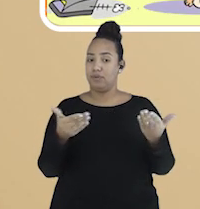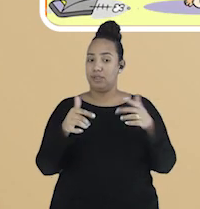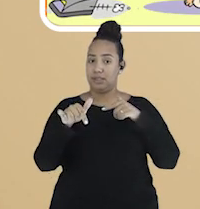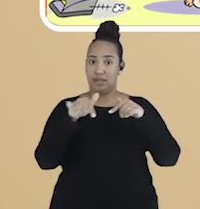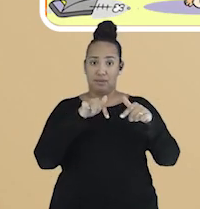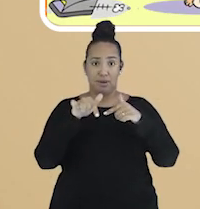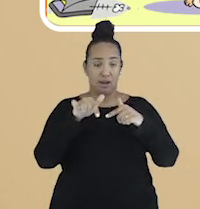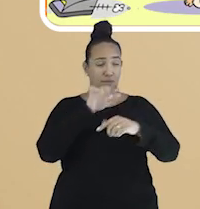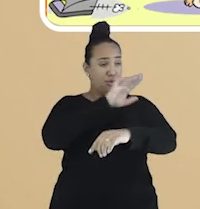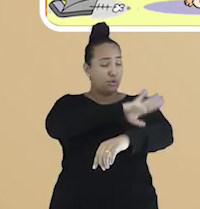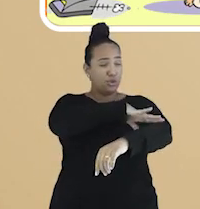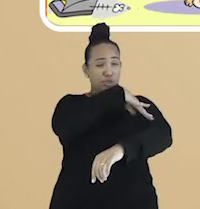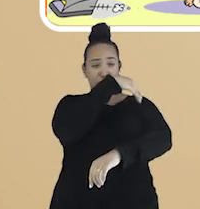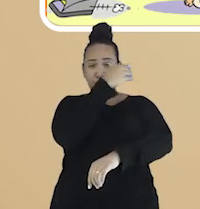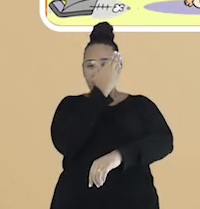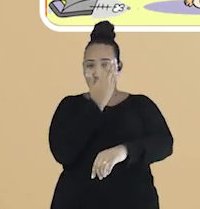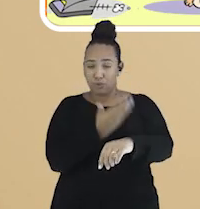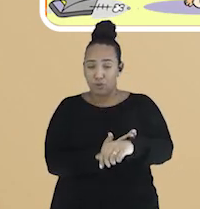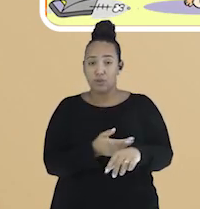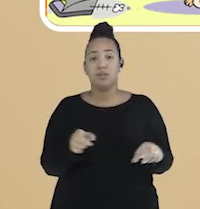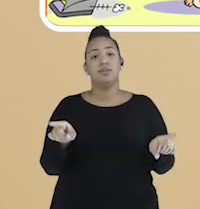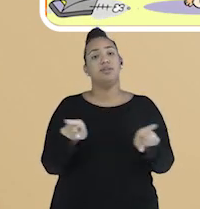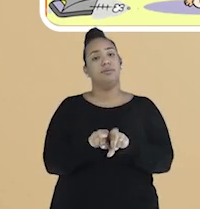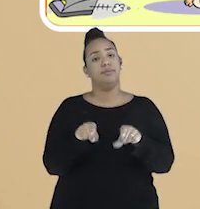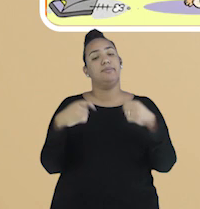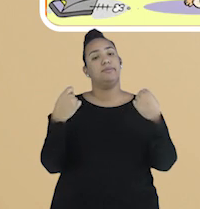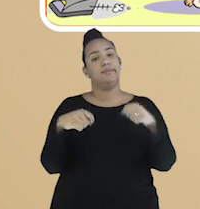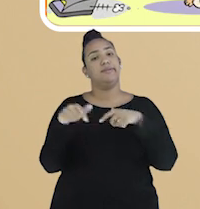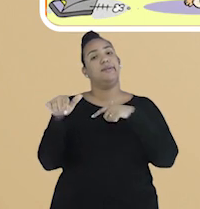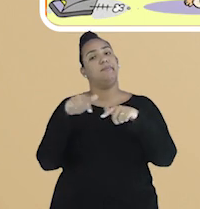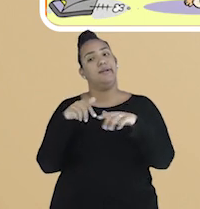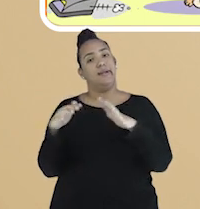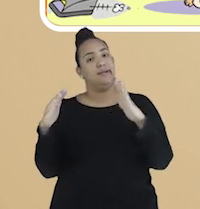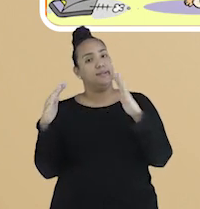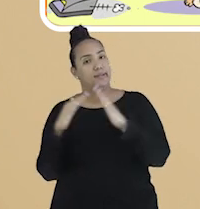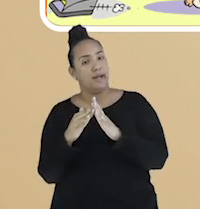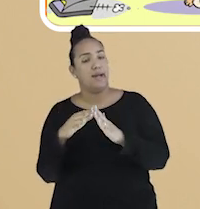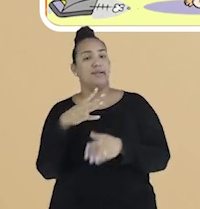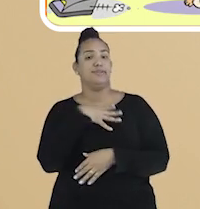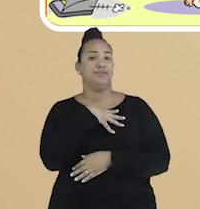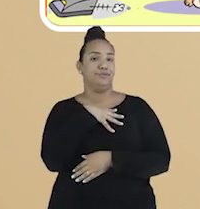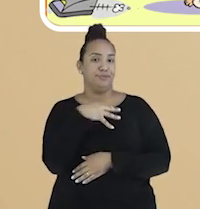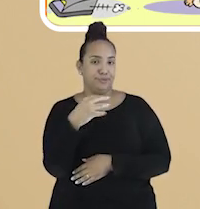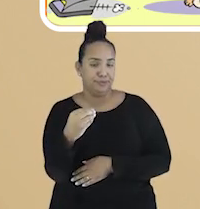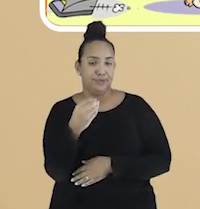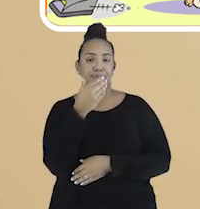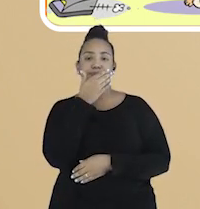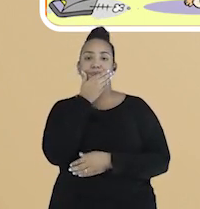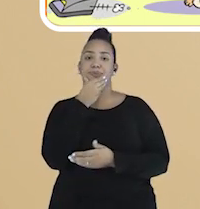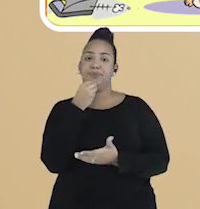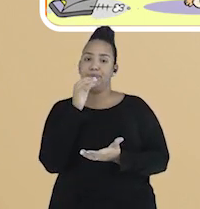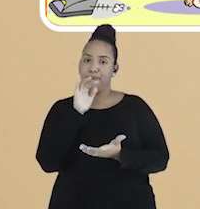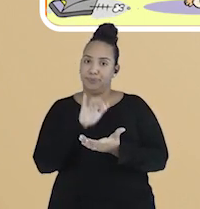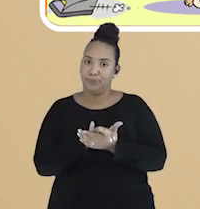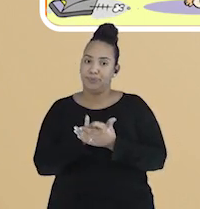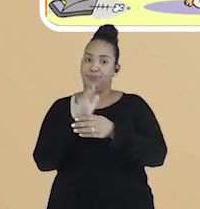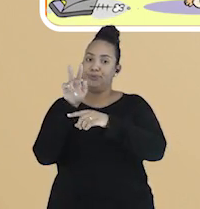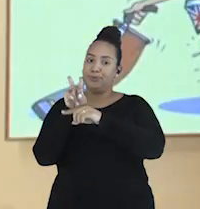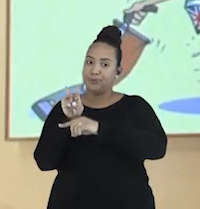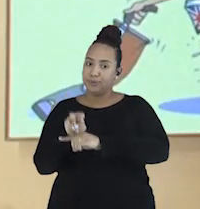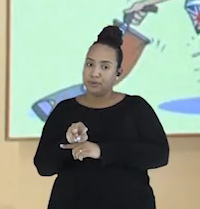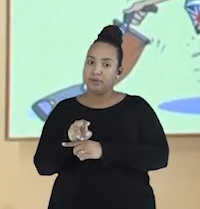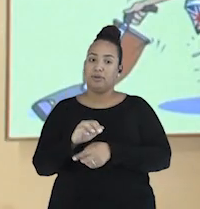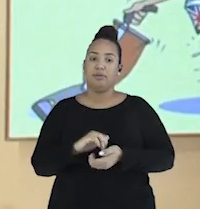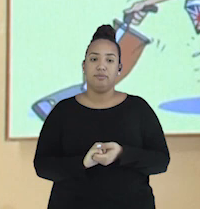de trabalhar o dia inteiro, elas ainda tinham casa, filhos e marido para cuidar depois do